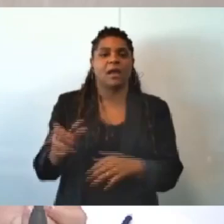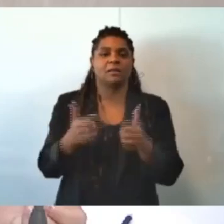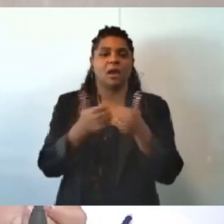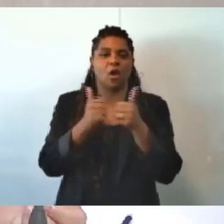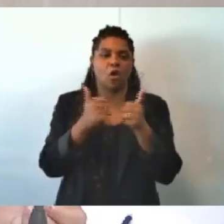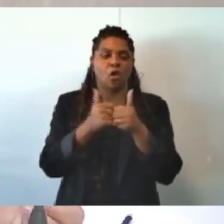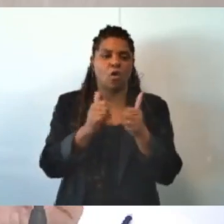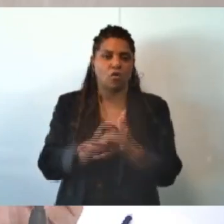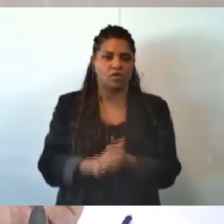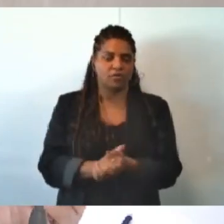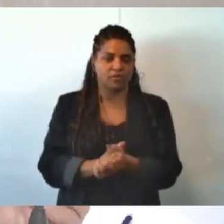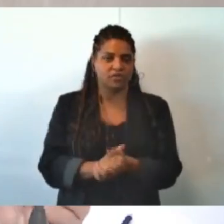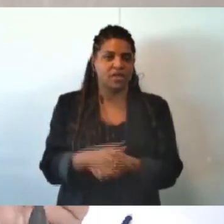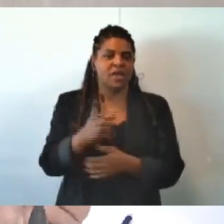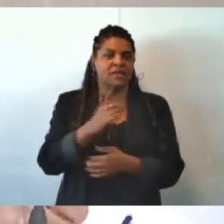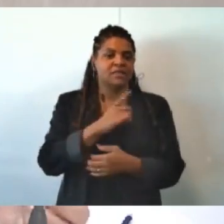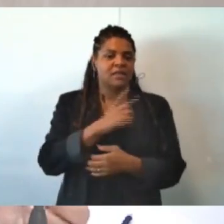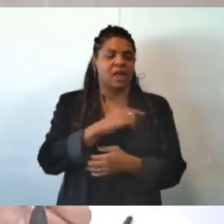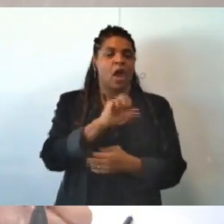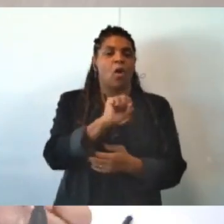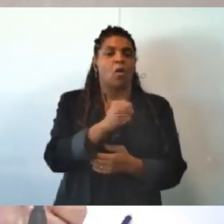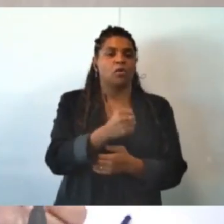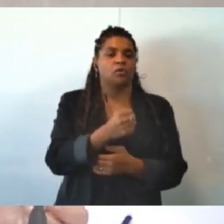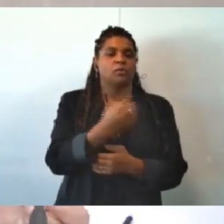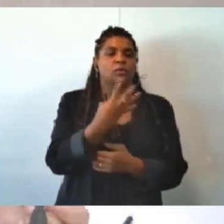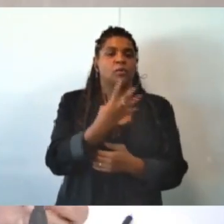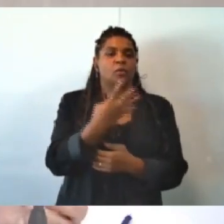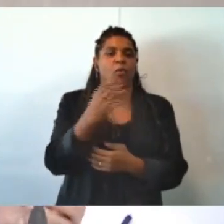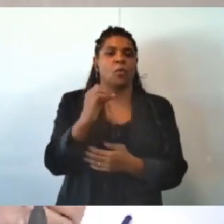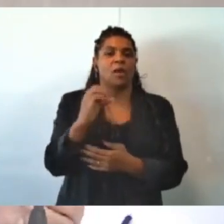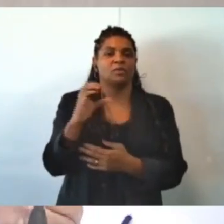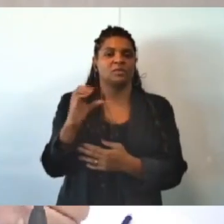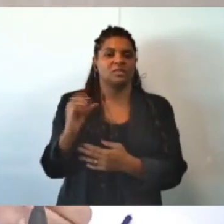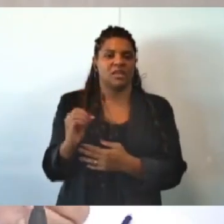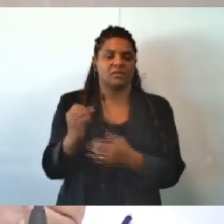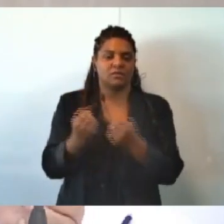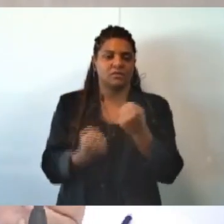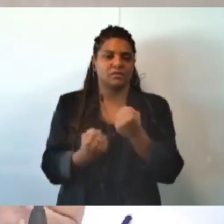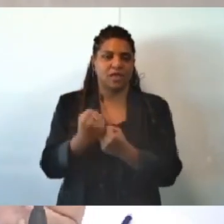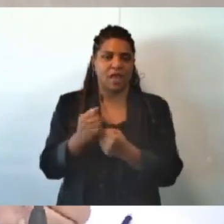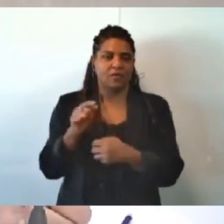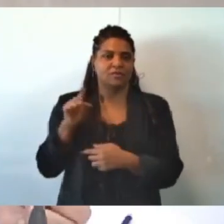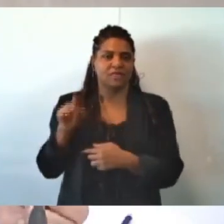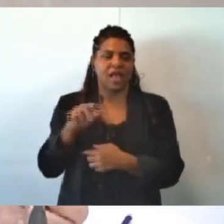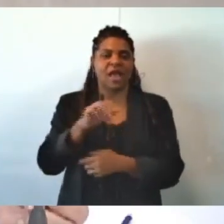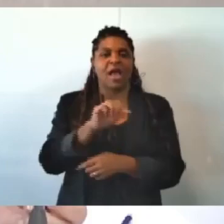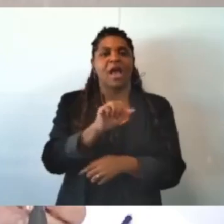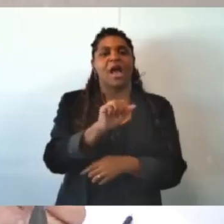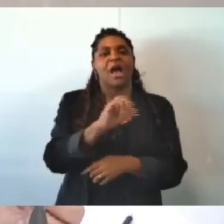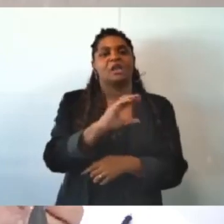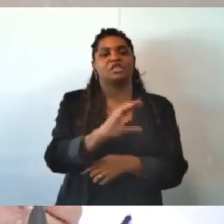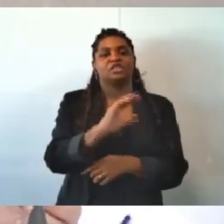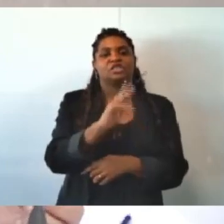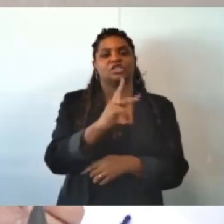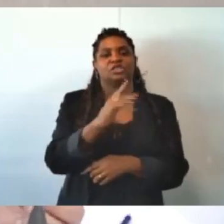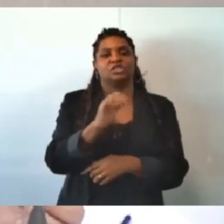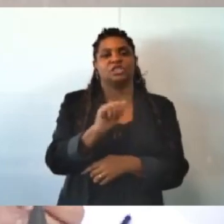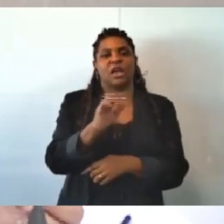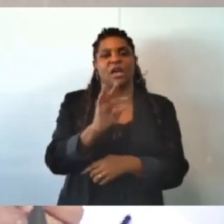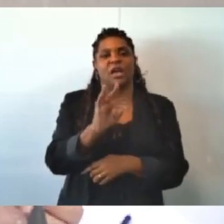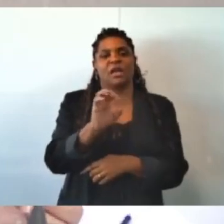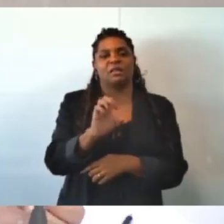acrescentaria 8.400 carros na Chateaubriand, além dos 2.860